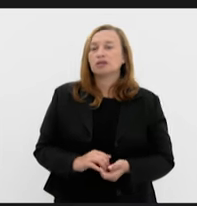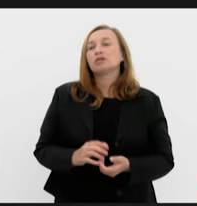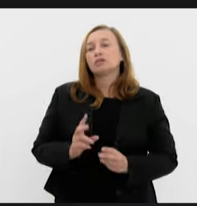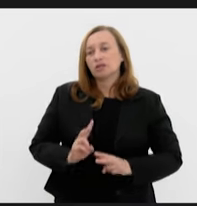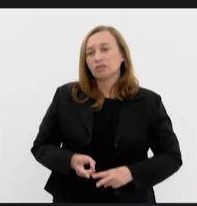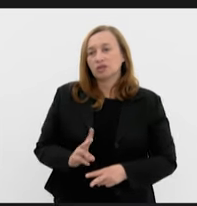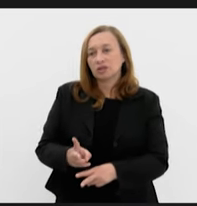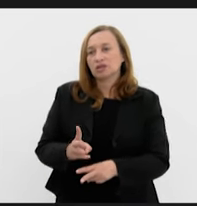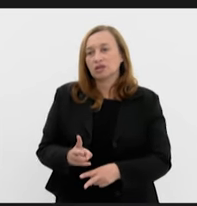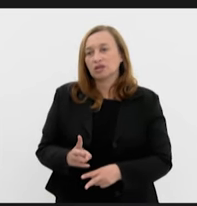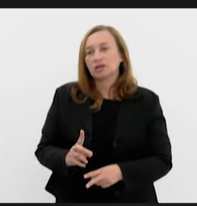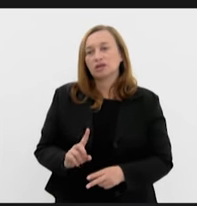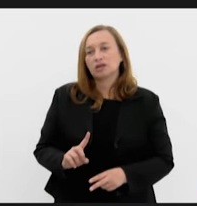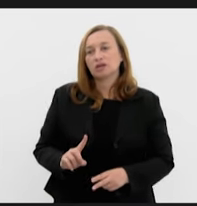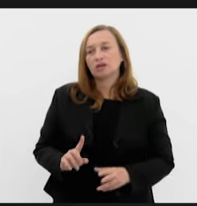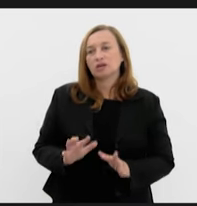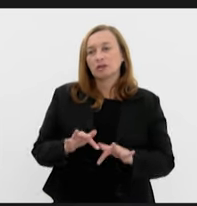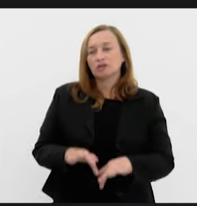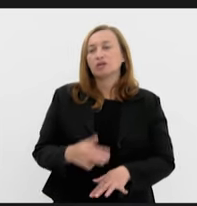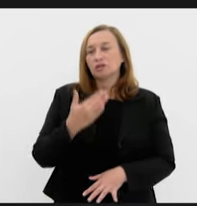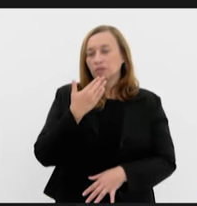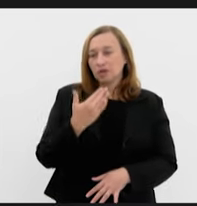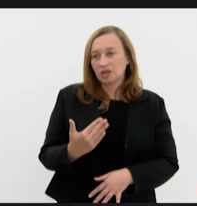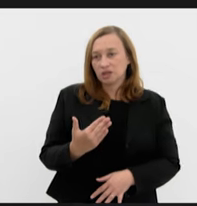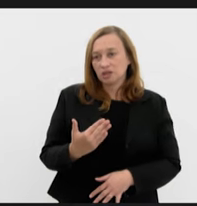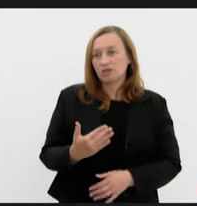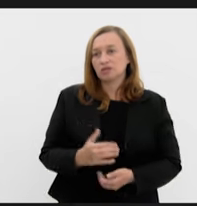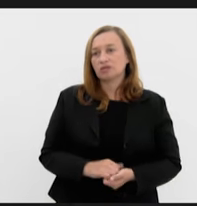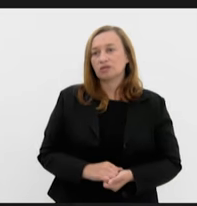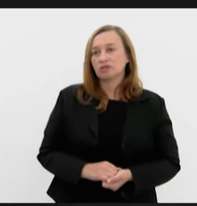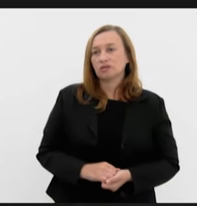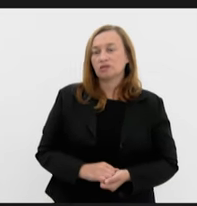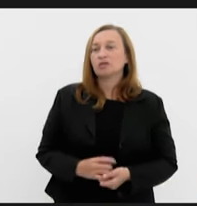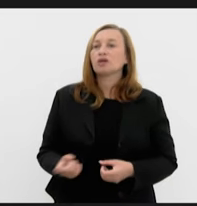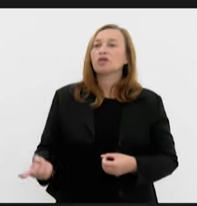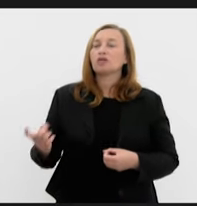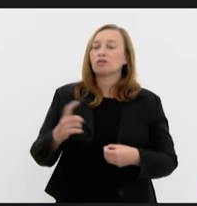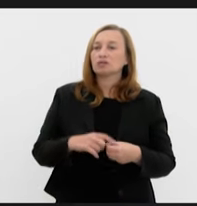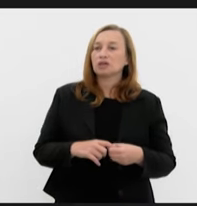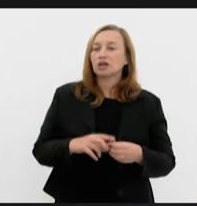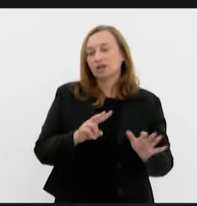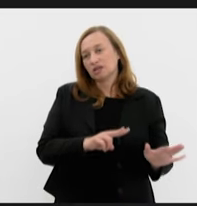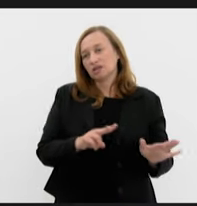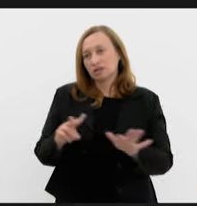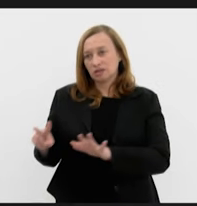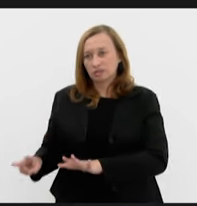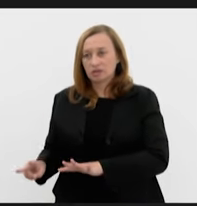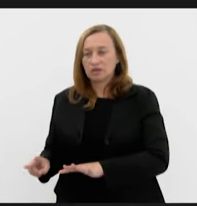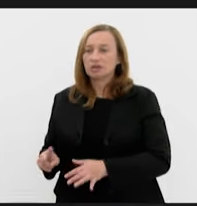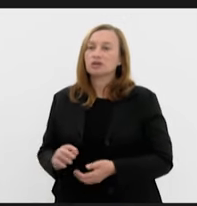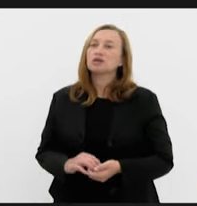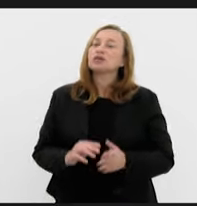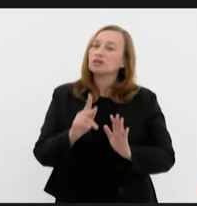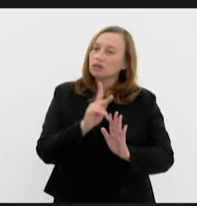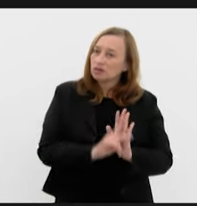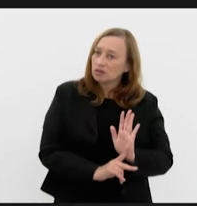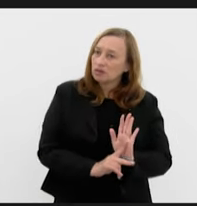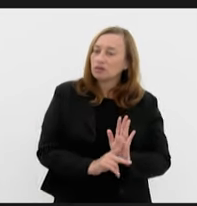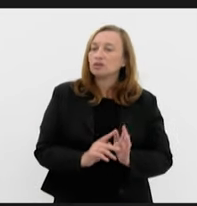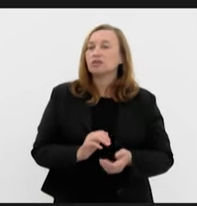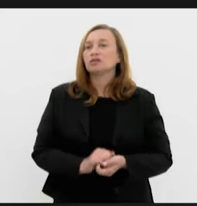segmento e só finalizo requerendo voltar na próxima semana esse projeto